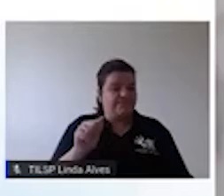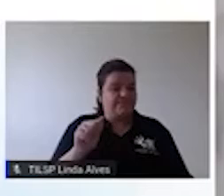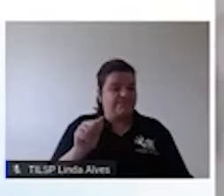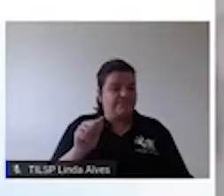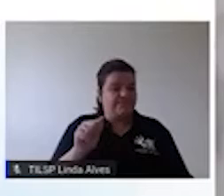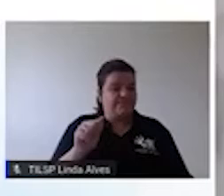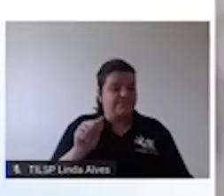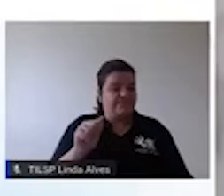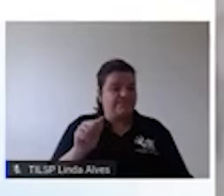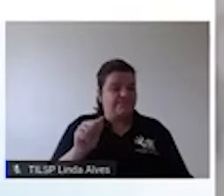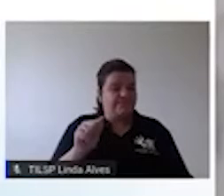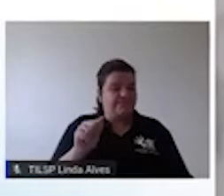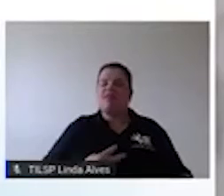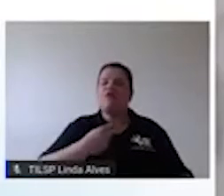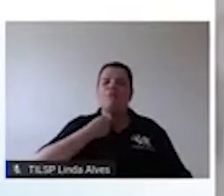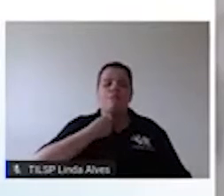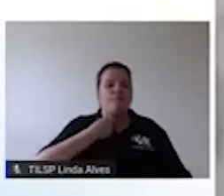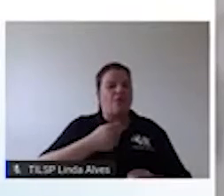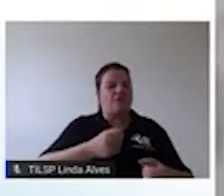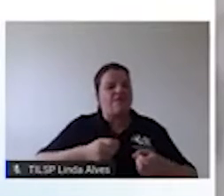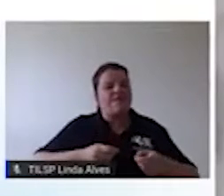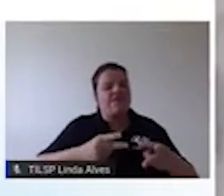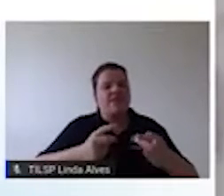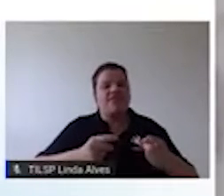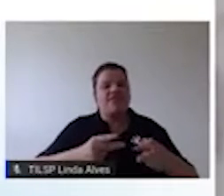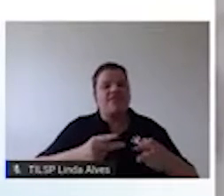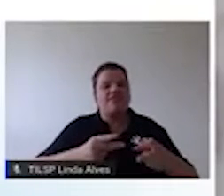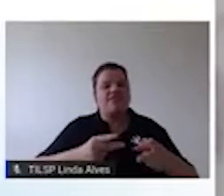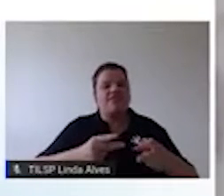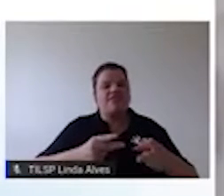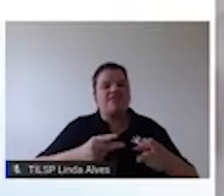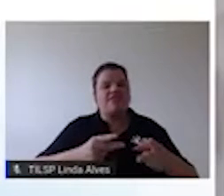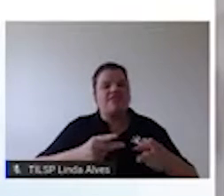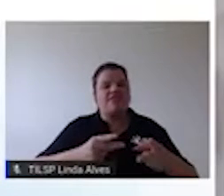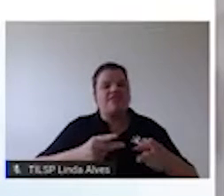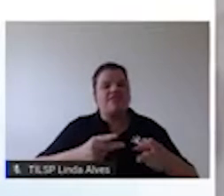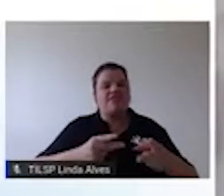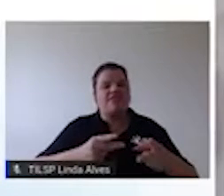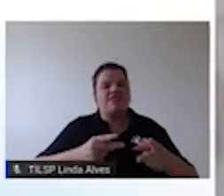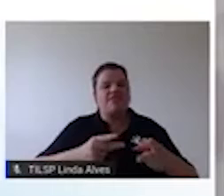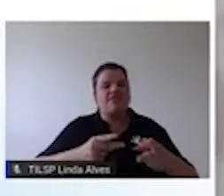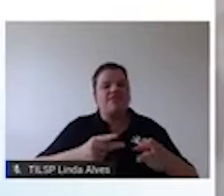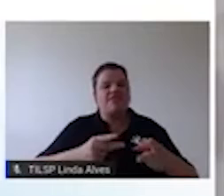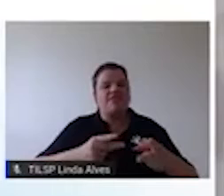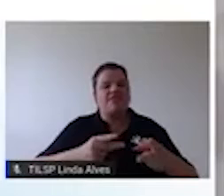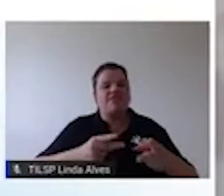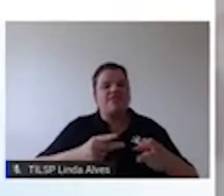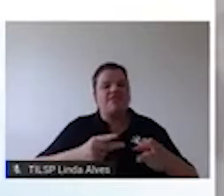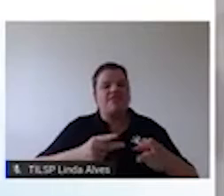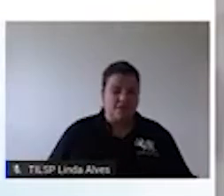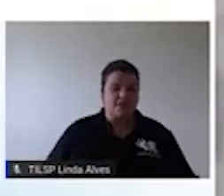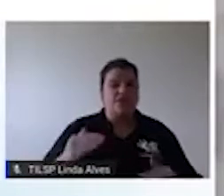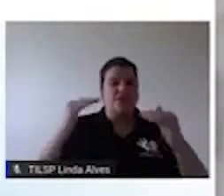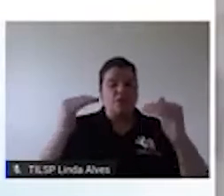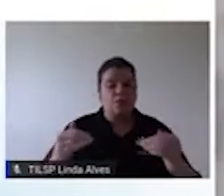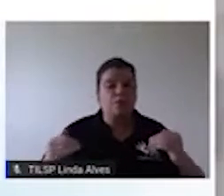não pode haver comercialização de qualquer produto da saúde no Brasil. E isso foi um avanço do